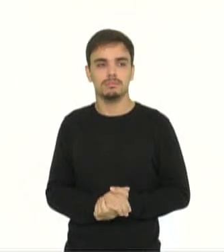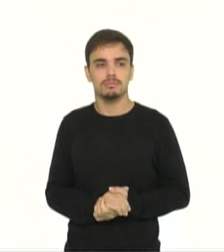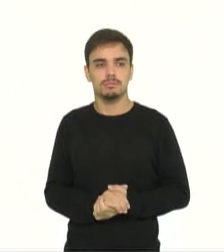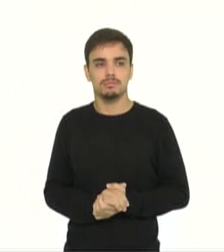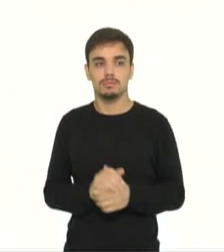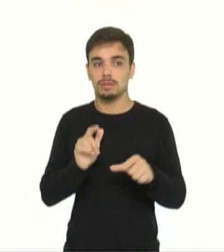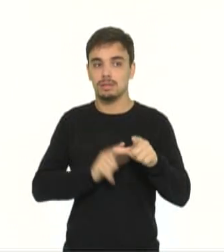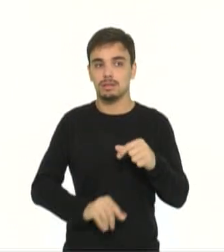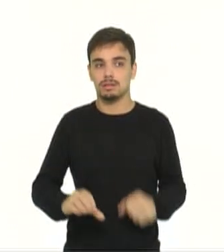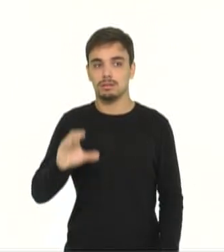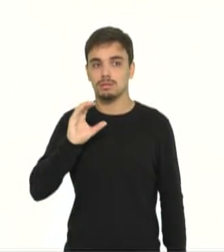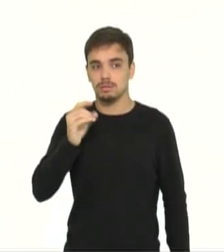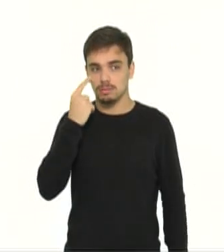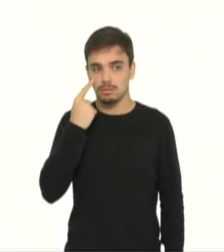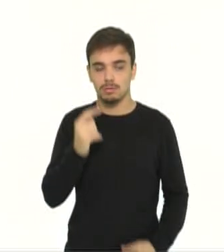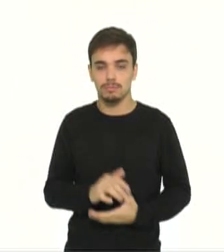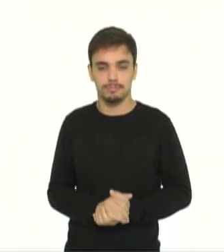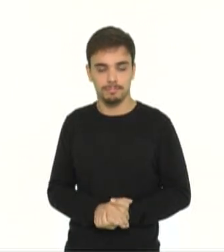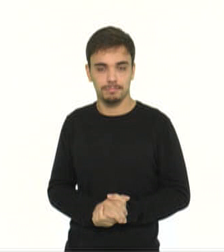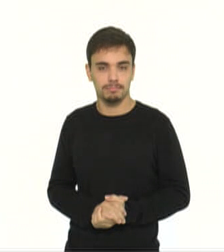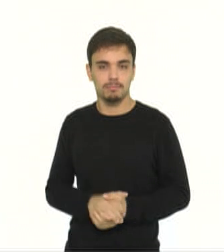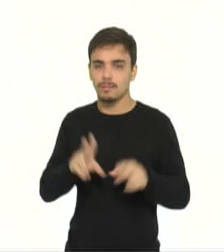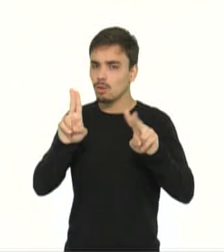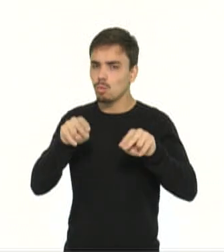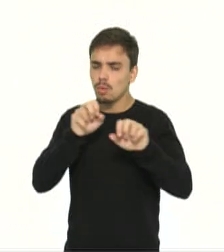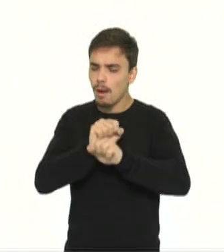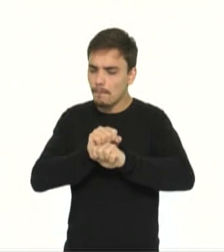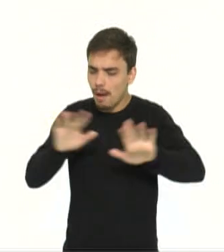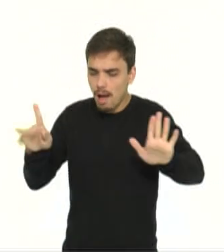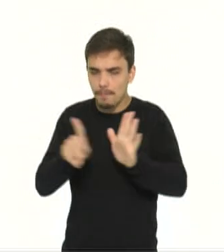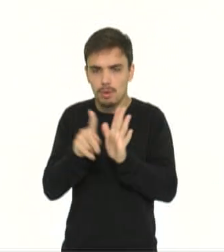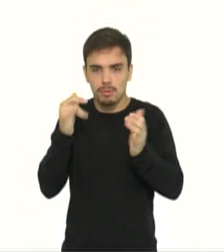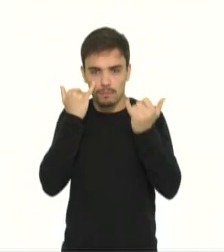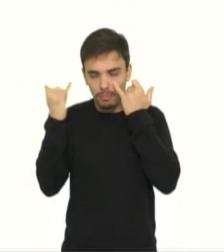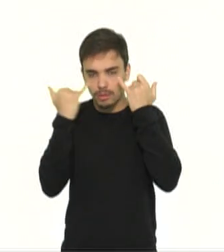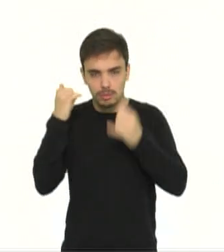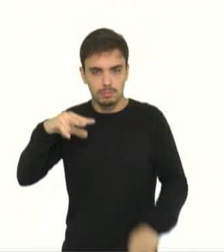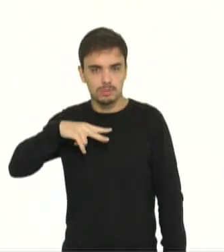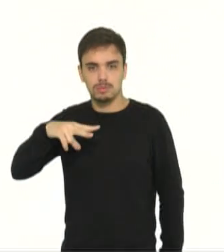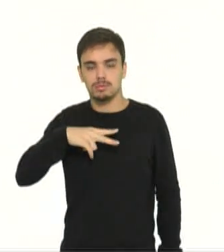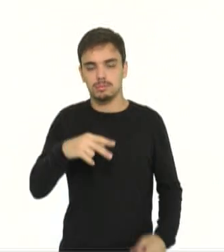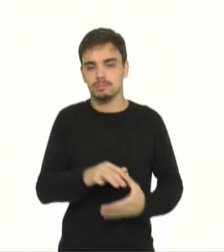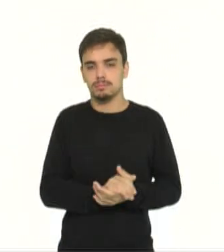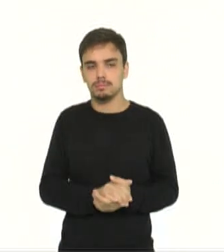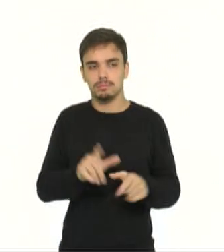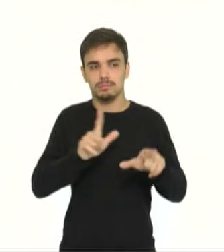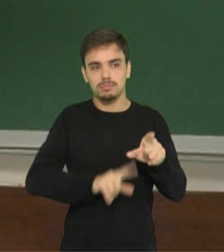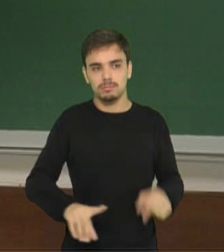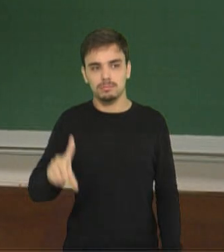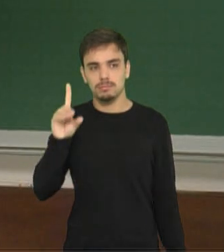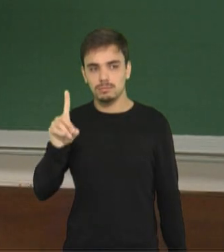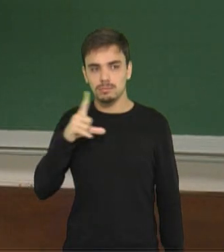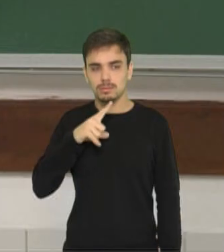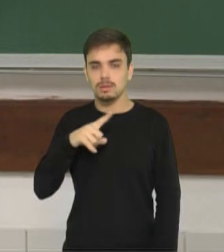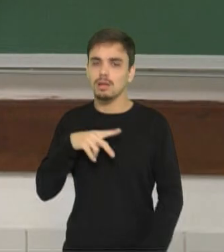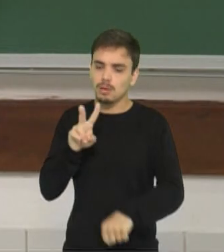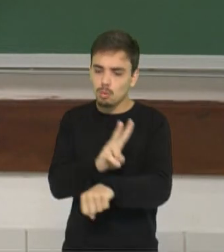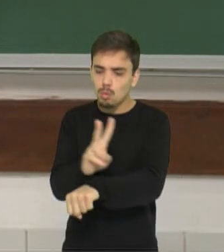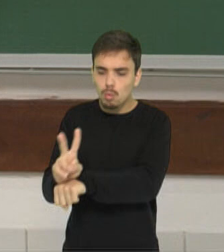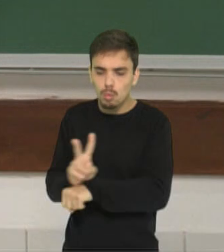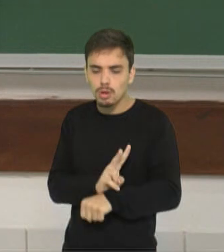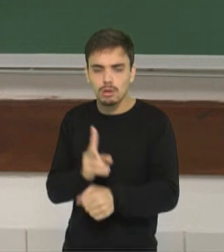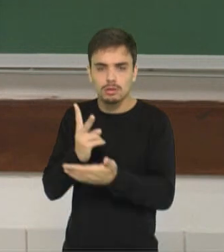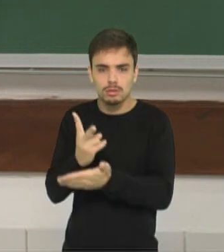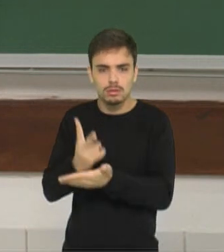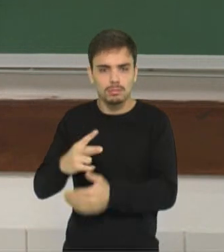C. Nunca compartilhe informações pessoais. E keep vigilant about privacy. Mantenha-se vigilante em relação